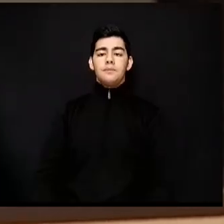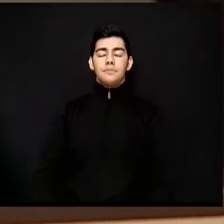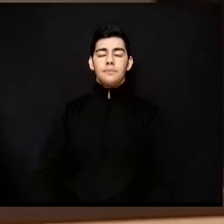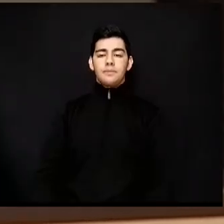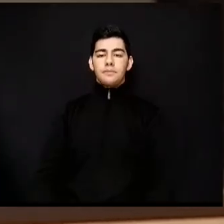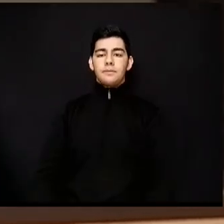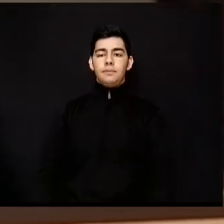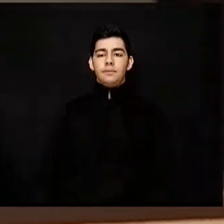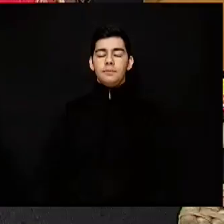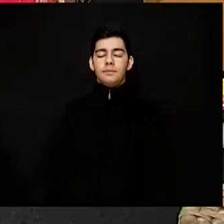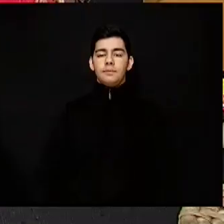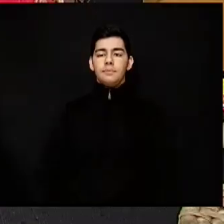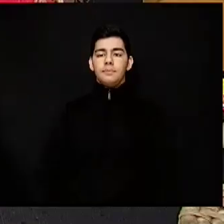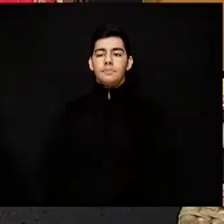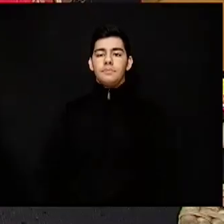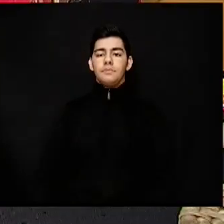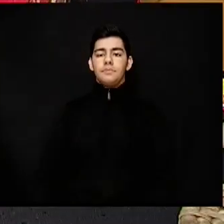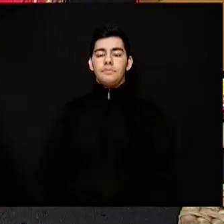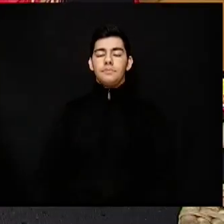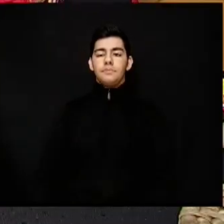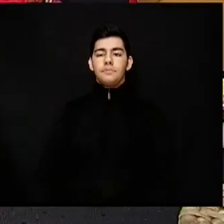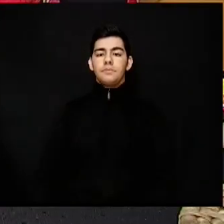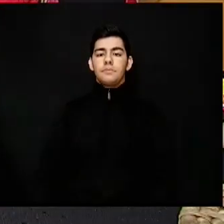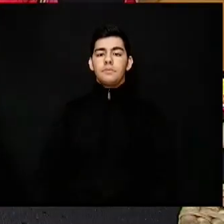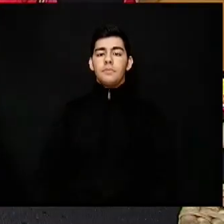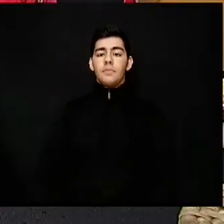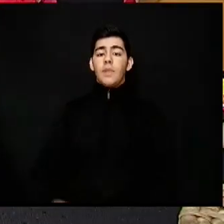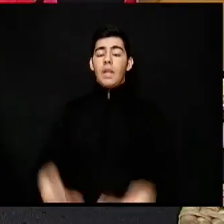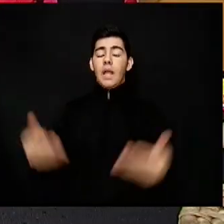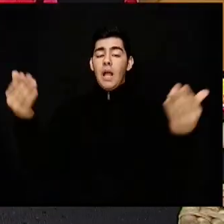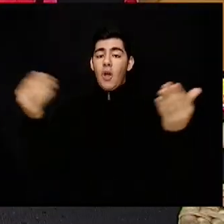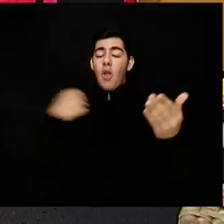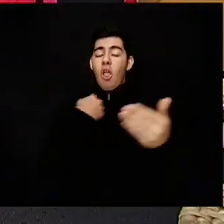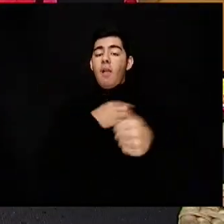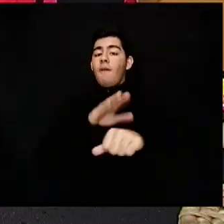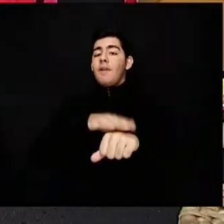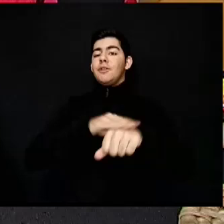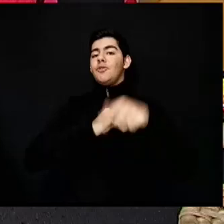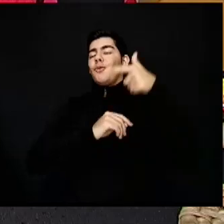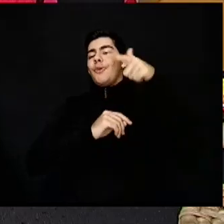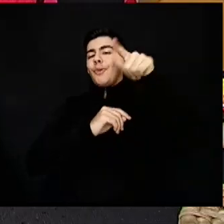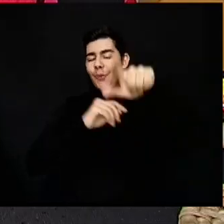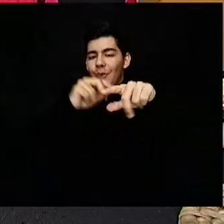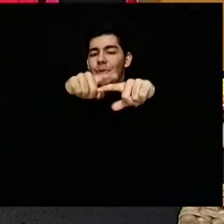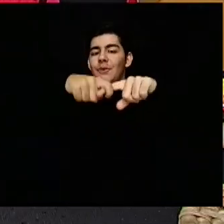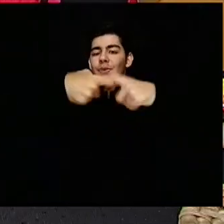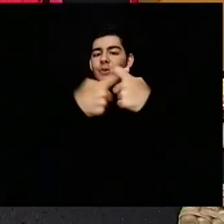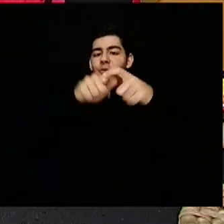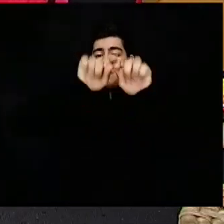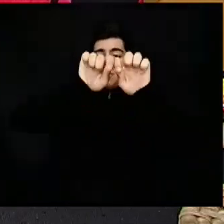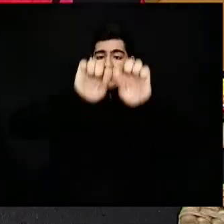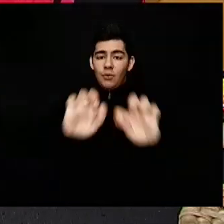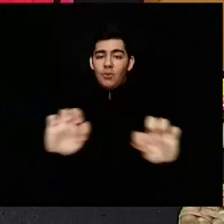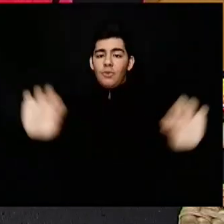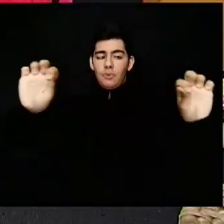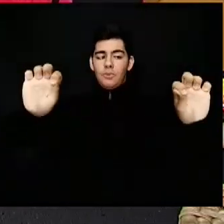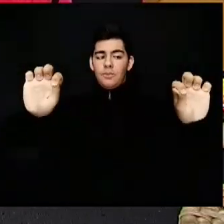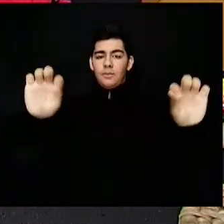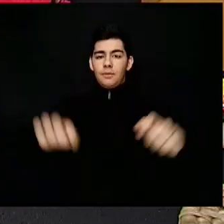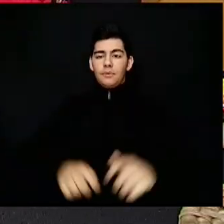você. E aí nós vamos dar outro nozinho aqui.